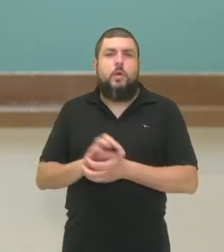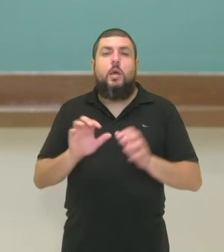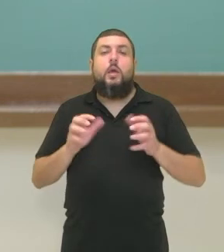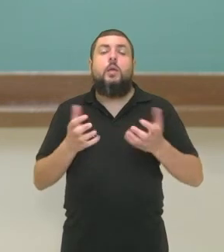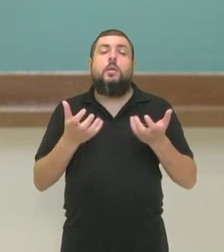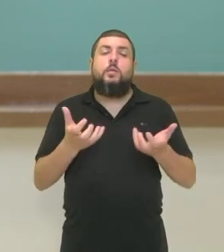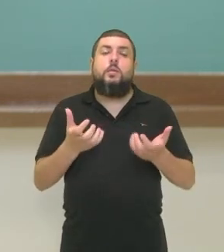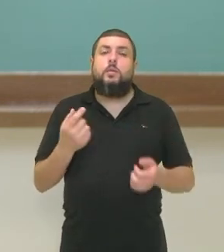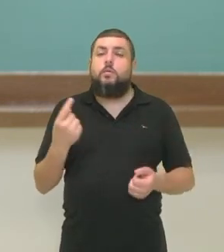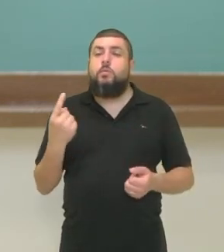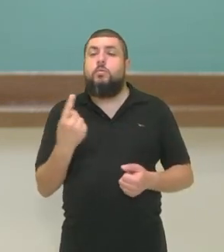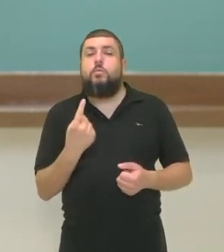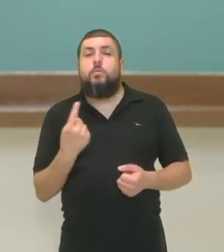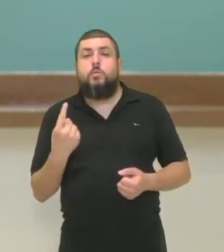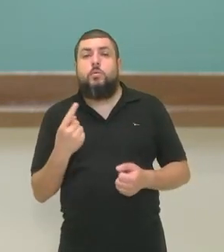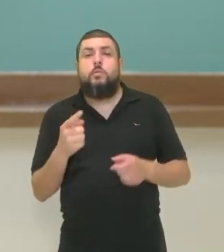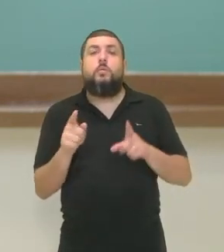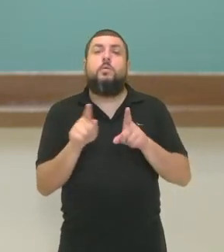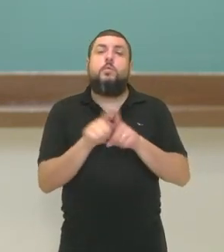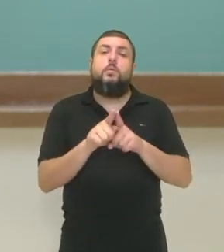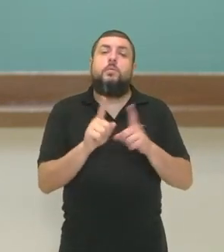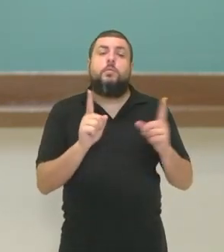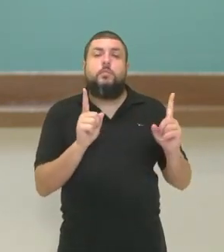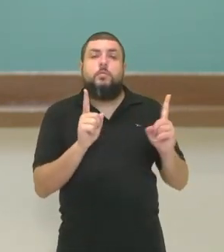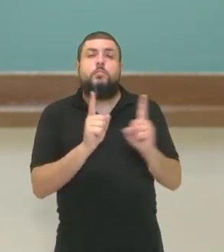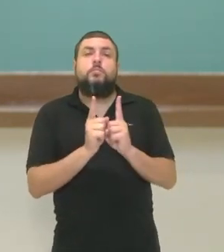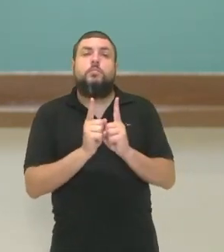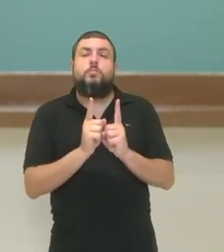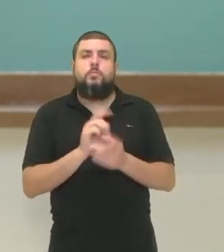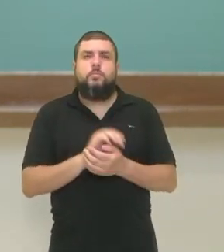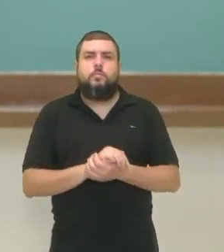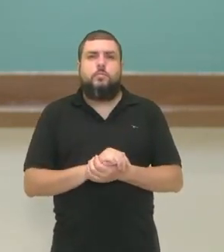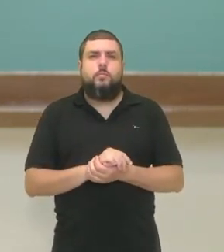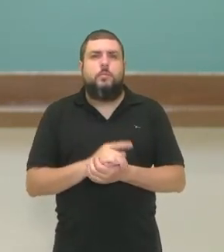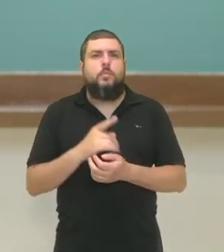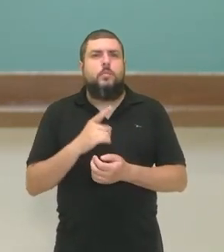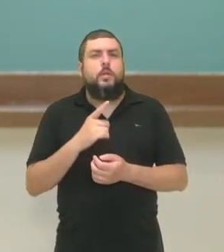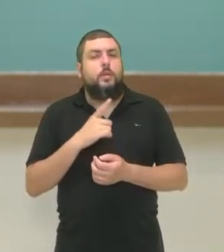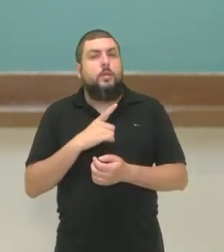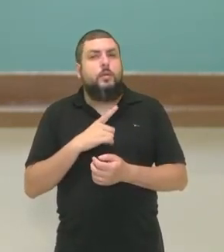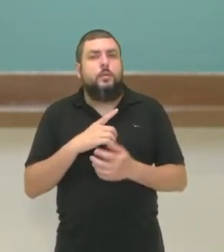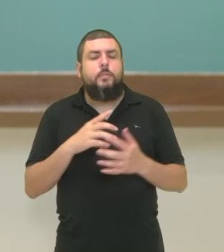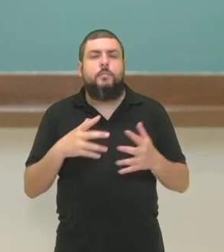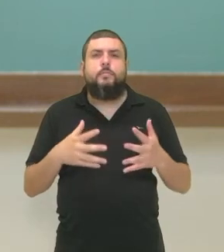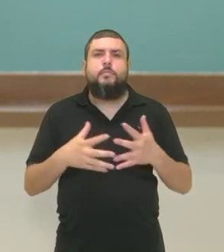acompanhado ao mesmo tempo. Então, é essa contradição. É esse paradoxo que ele vivencia.